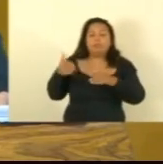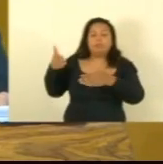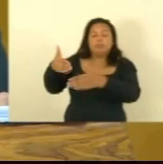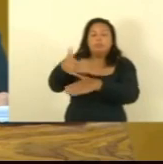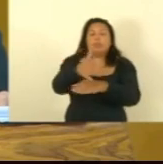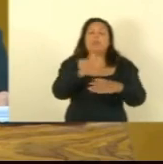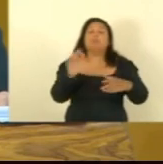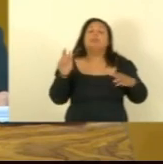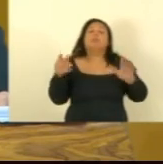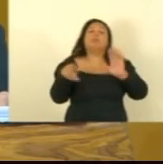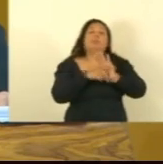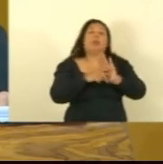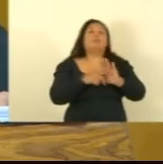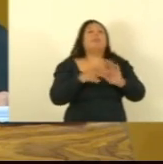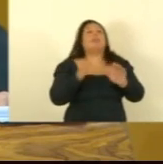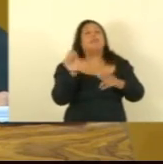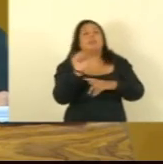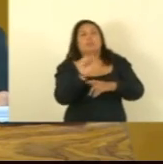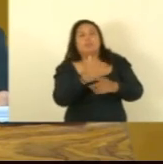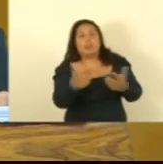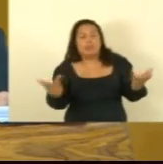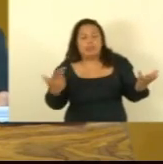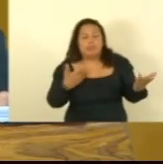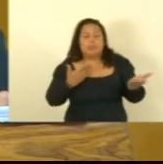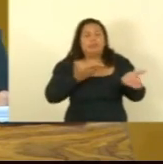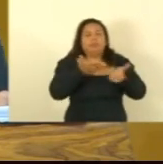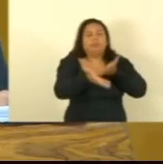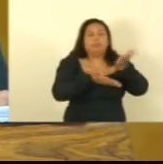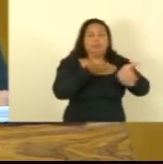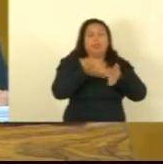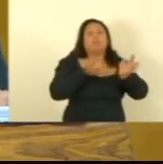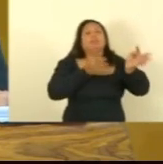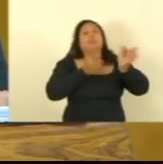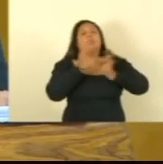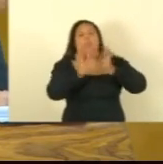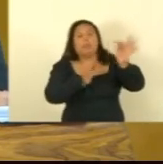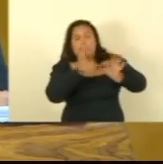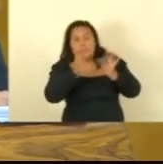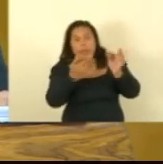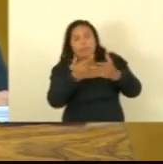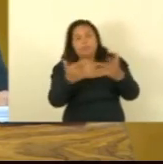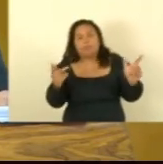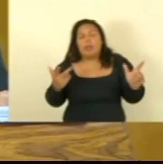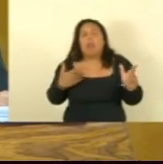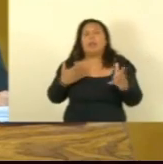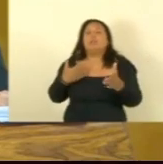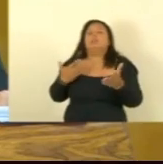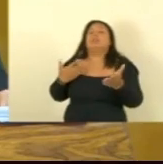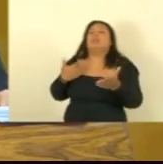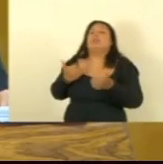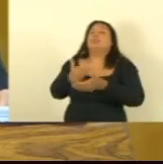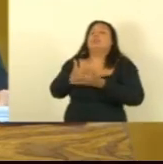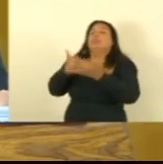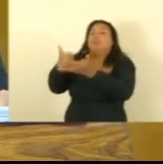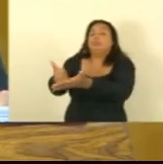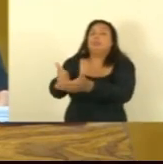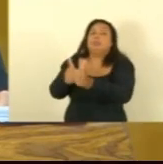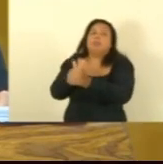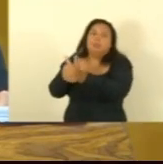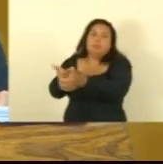associações, oferecem atendimento de assistência e com acompanhamento a milhares de famílias atípicas do nosso estado.